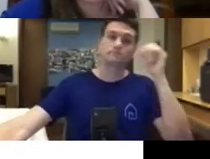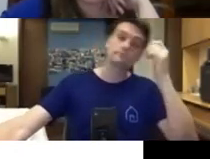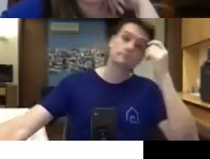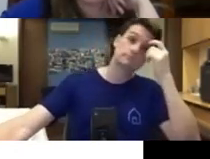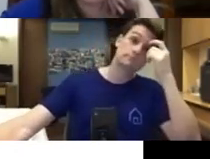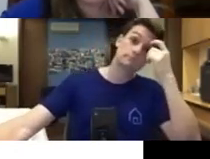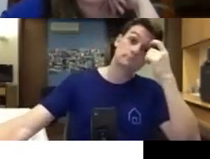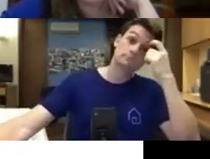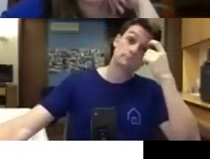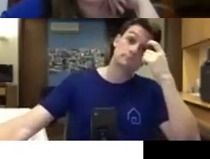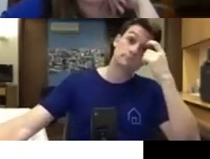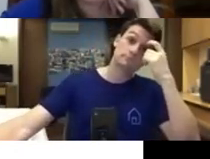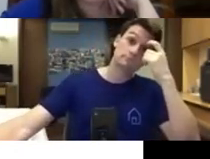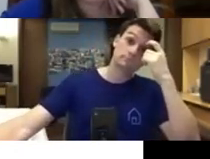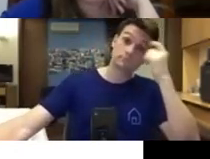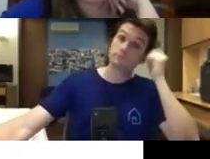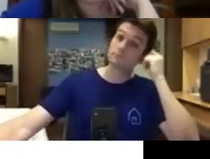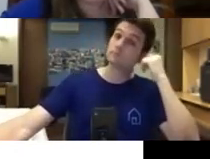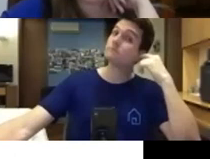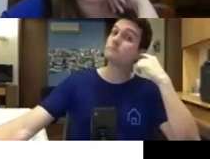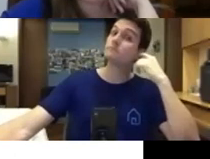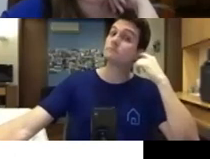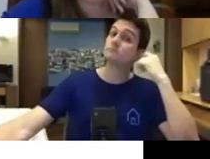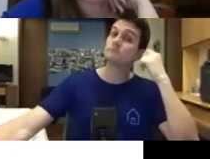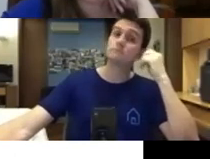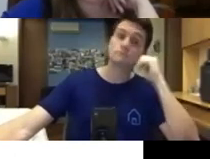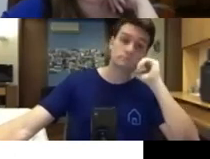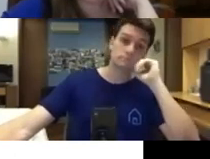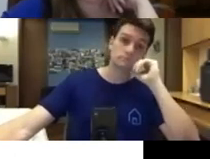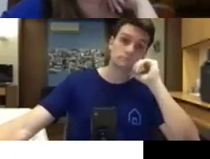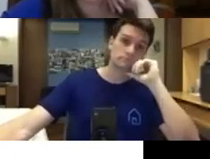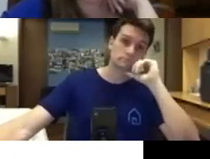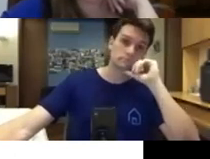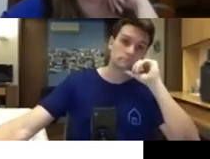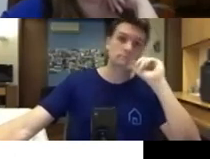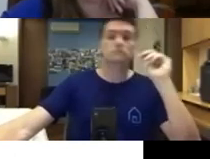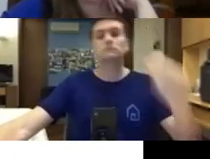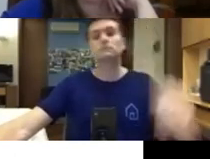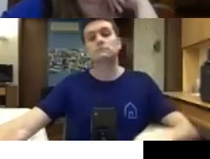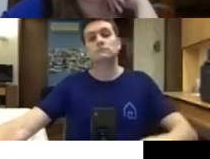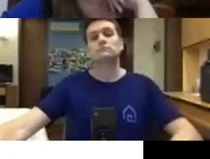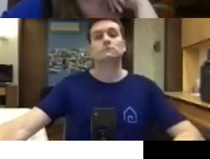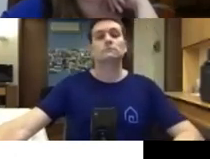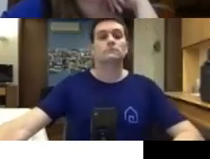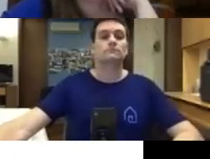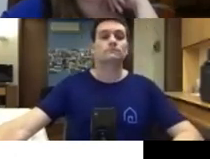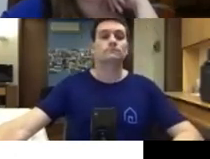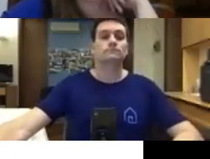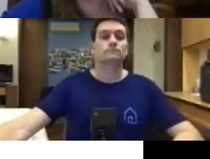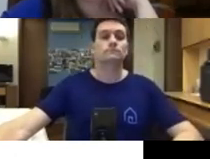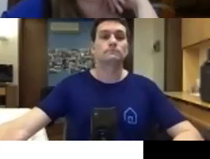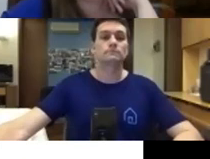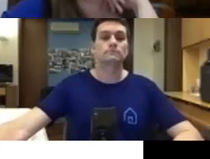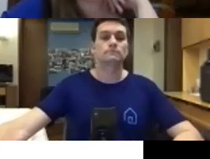precisão científica, a gente conseguiu liberar essa estrutura em dias, né? Algo realmente muito interessante,